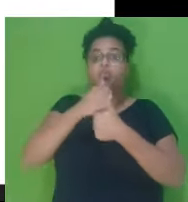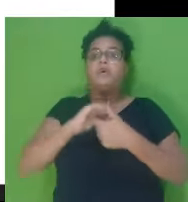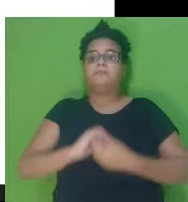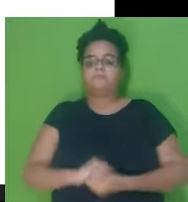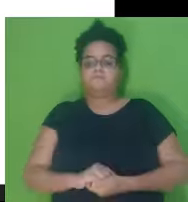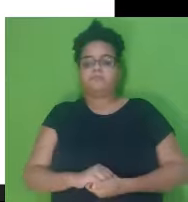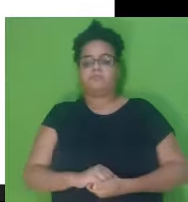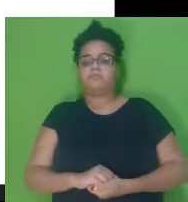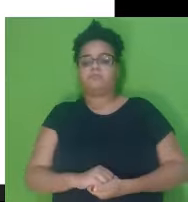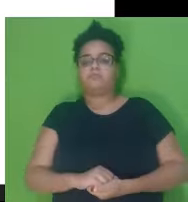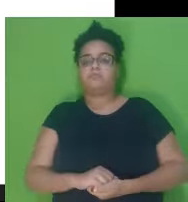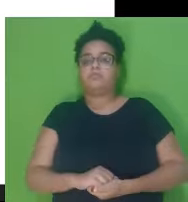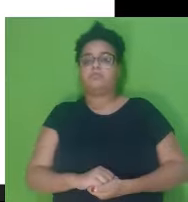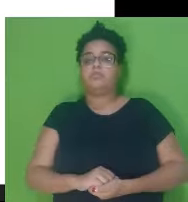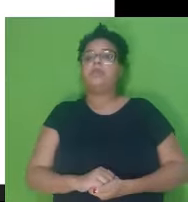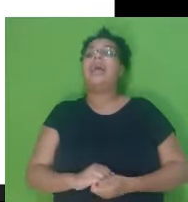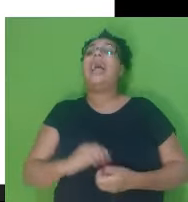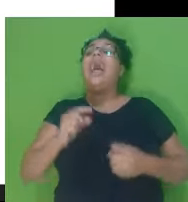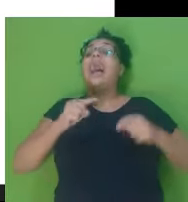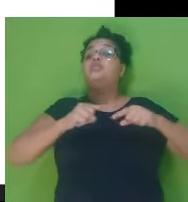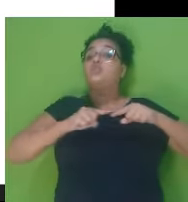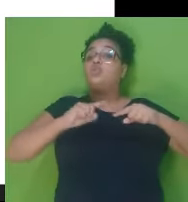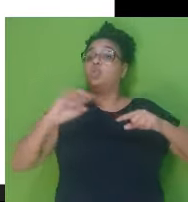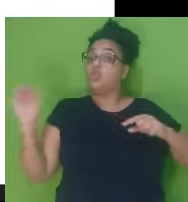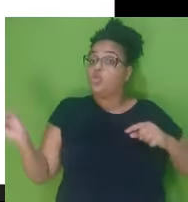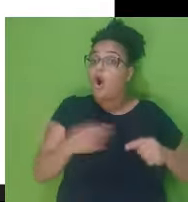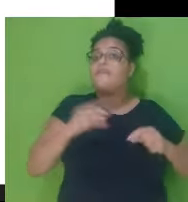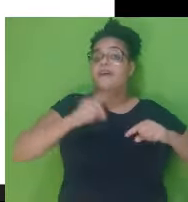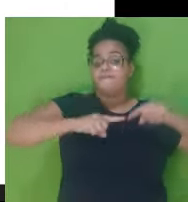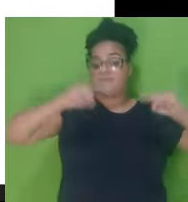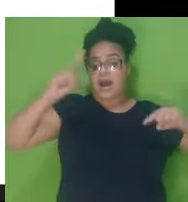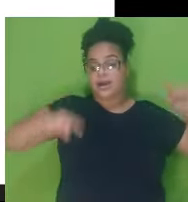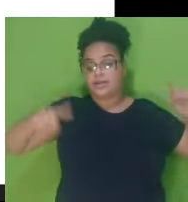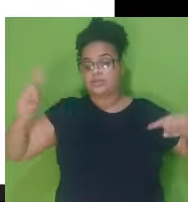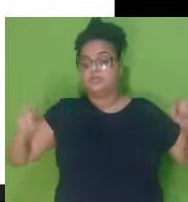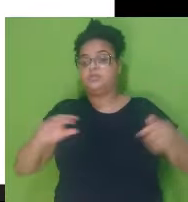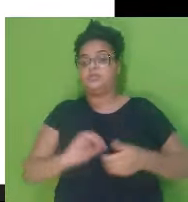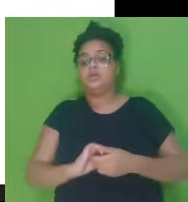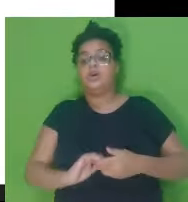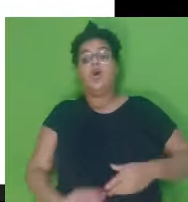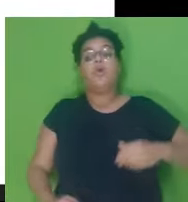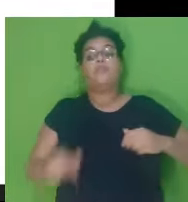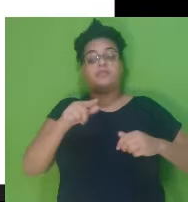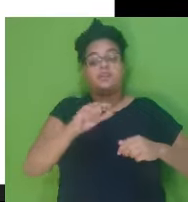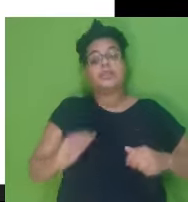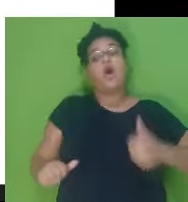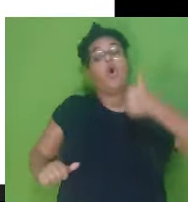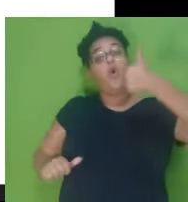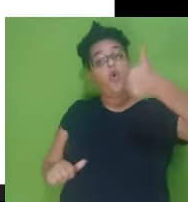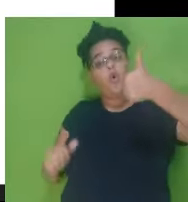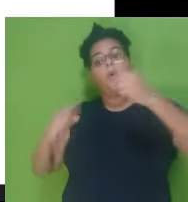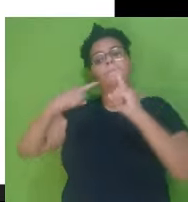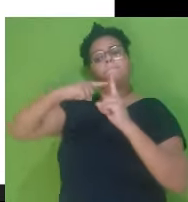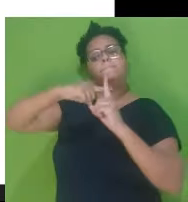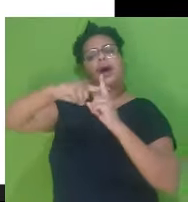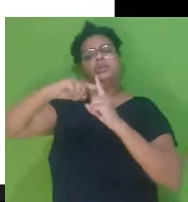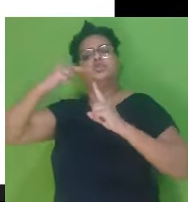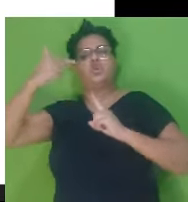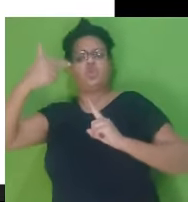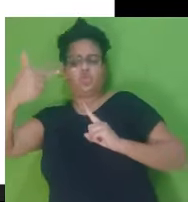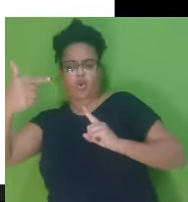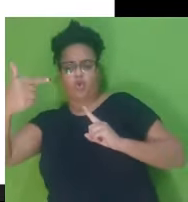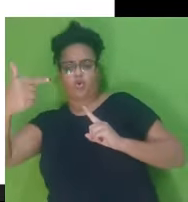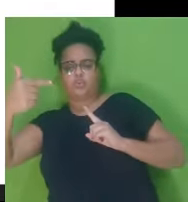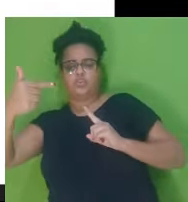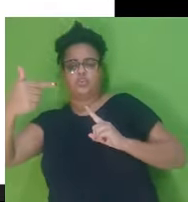substitui a nova variável aqui. Então vai ficar 1 mais 2 sobre